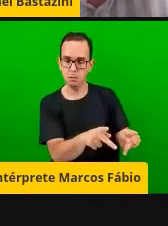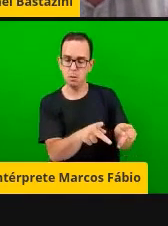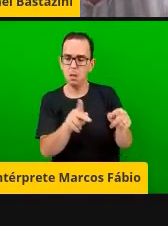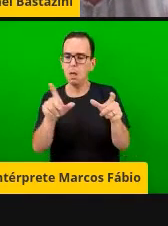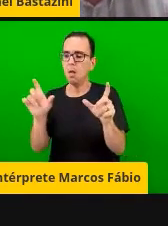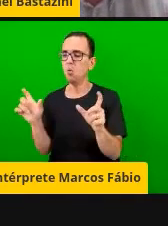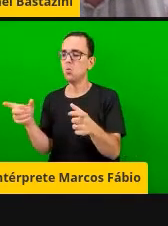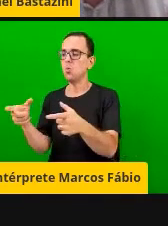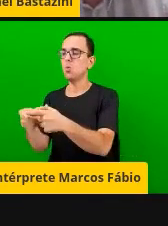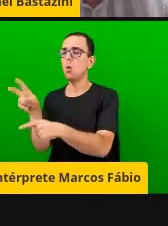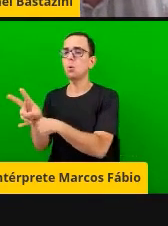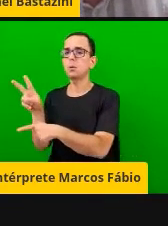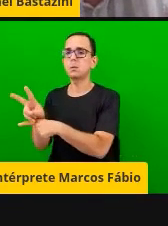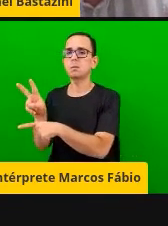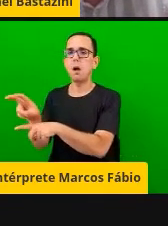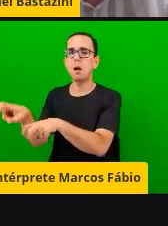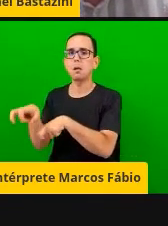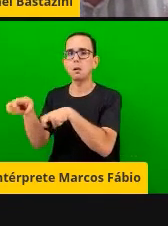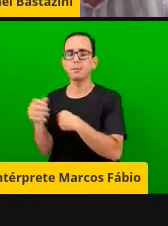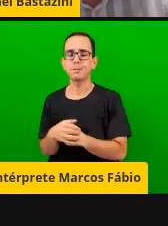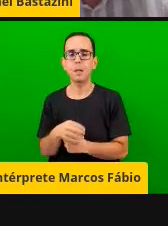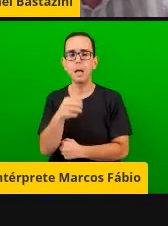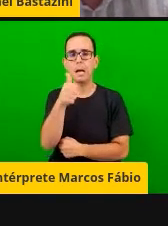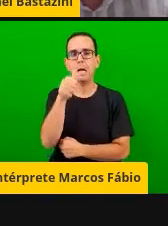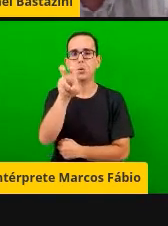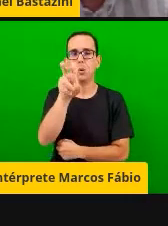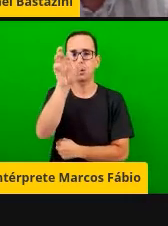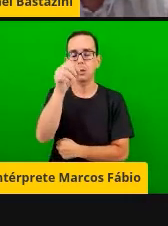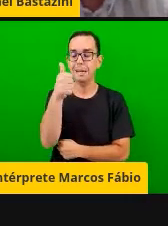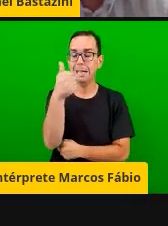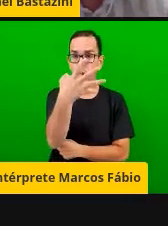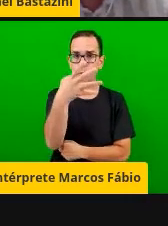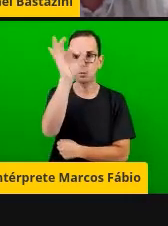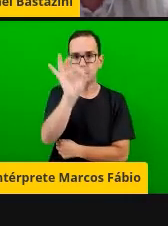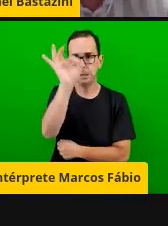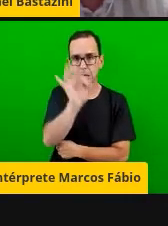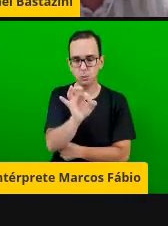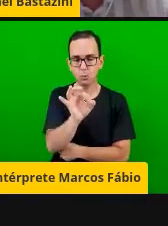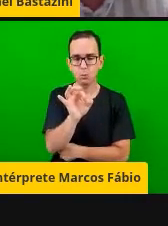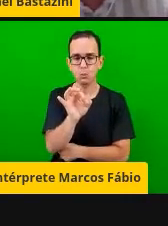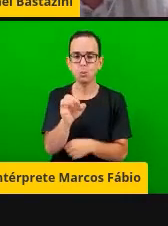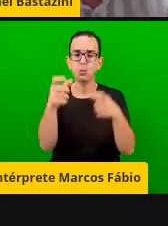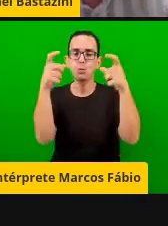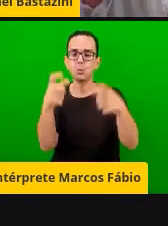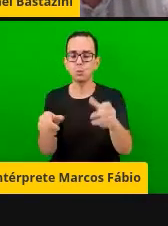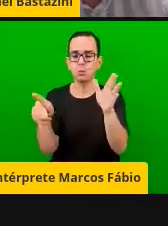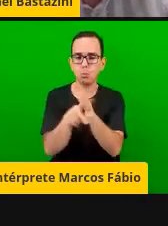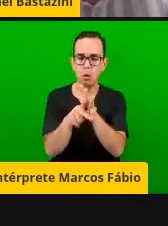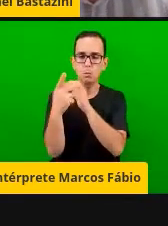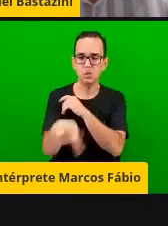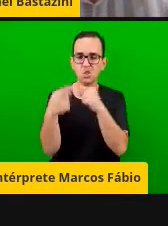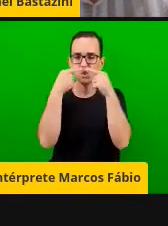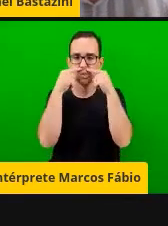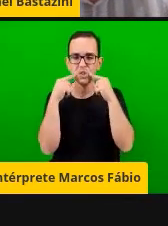terra. Apenas 14% do território chinês, e aí a gente pode observar o uso da terra aqui, a gente vai